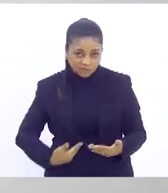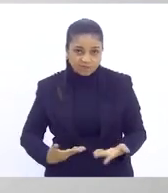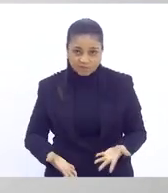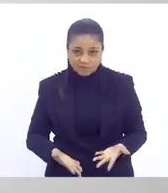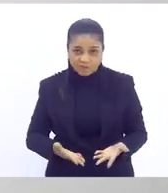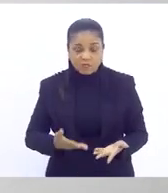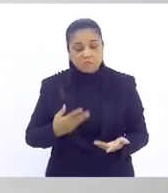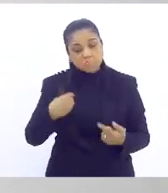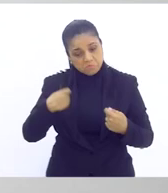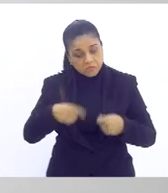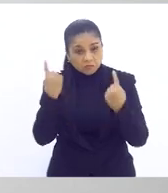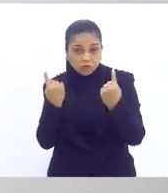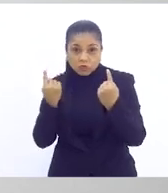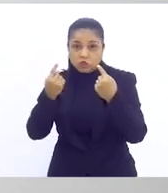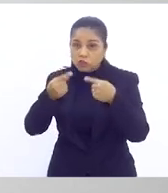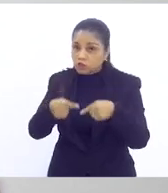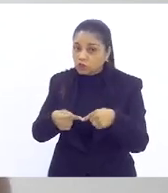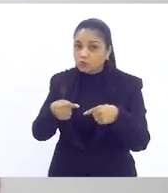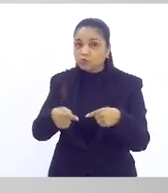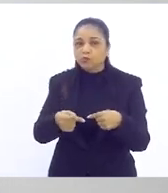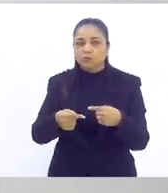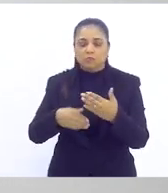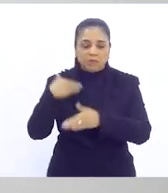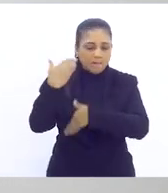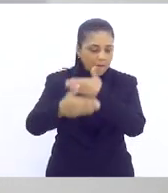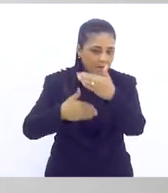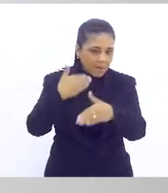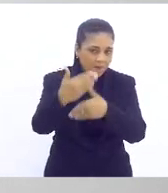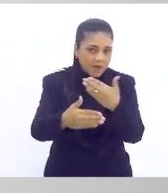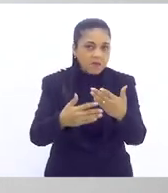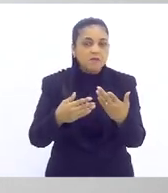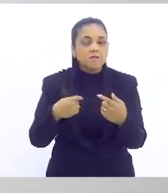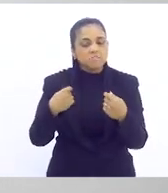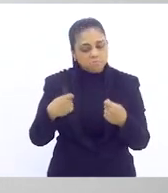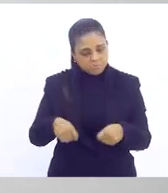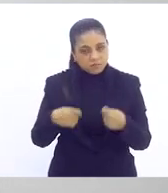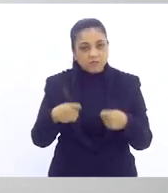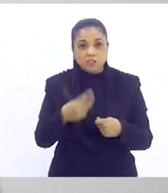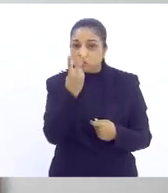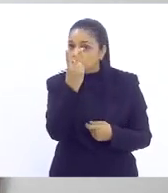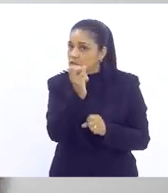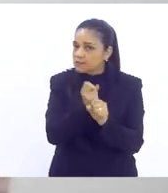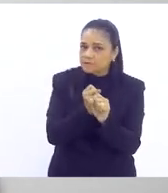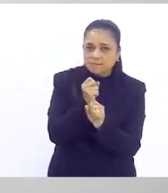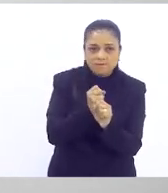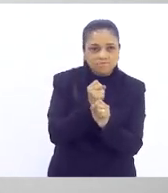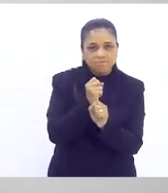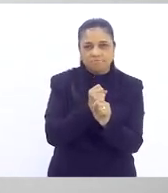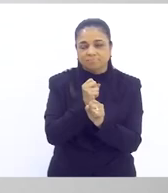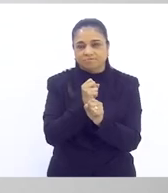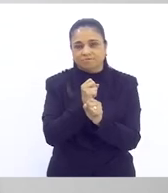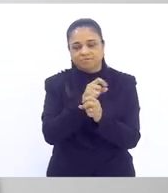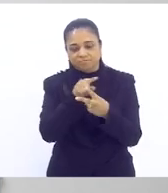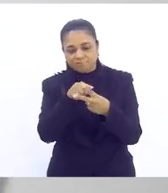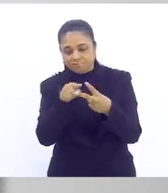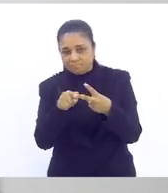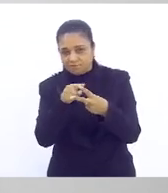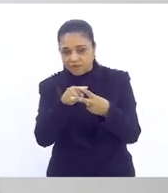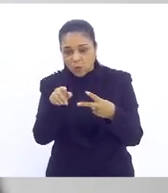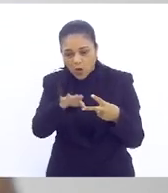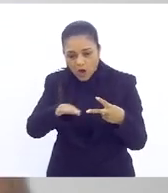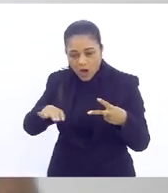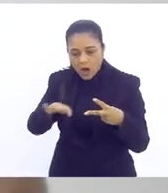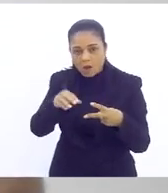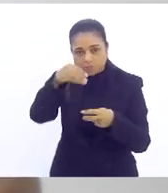frente e essa disputa precisa ser travada eu diria em dois anos em dois esferas tanto no campo